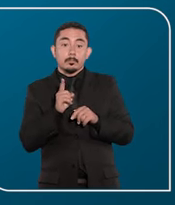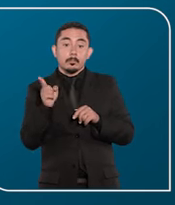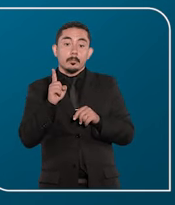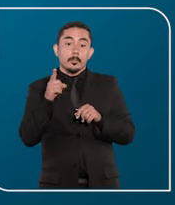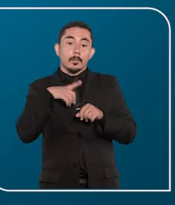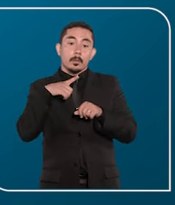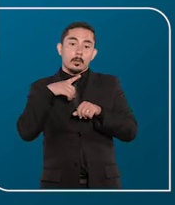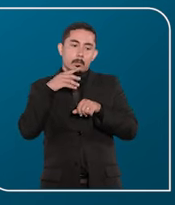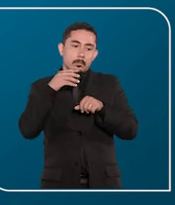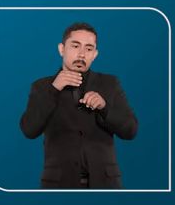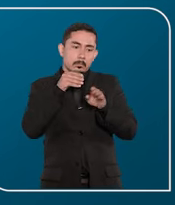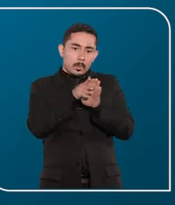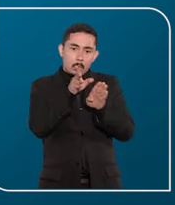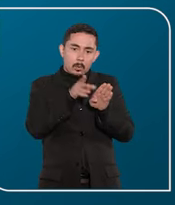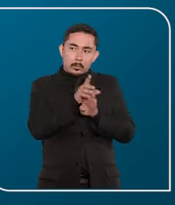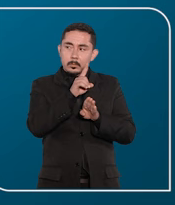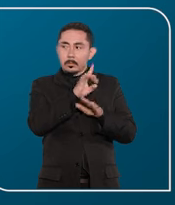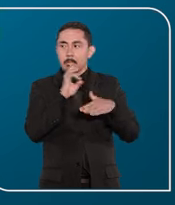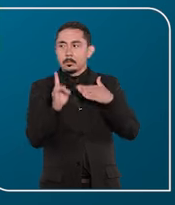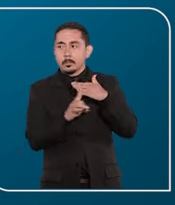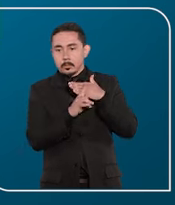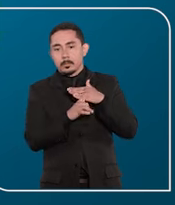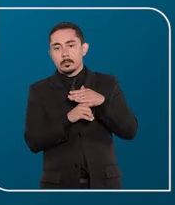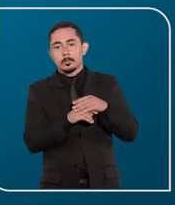o cliente nesse sentido. Aí